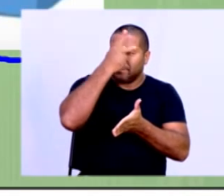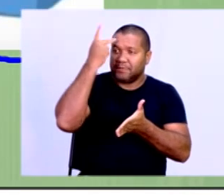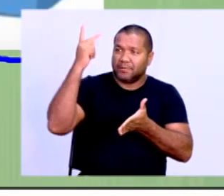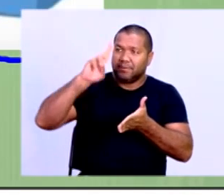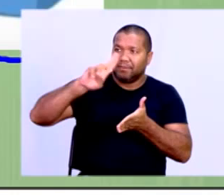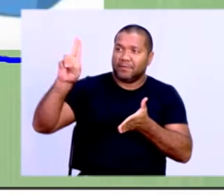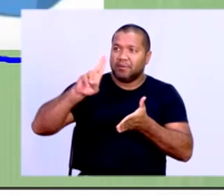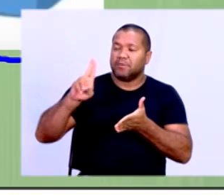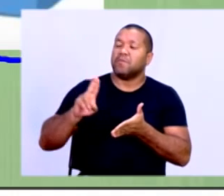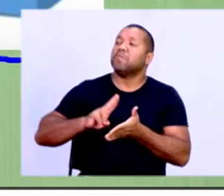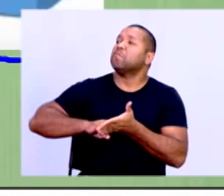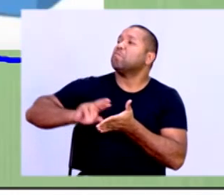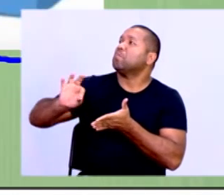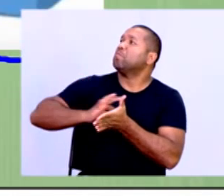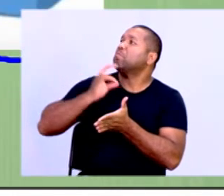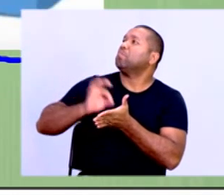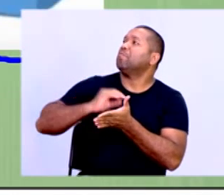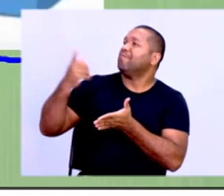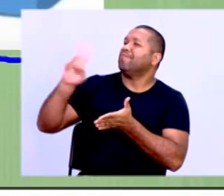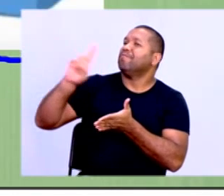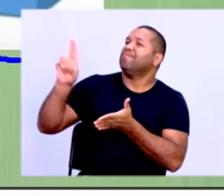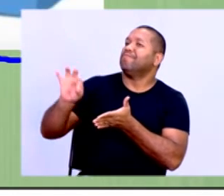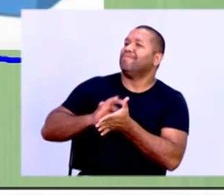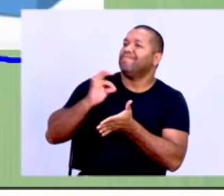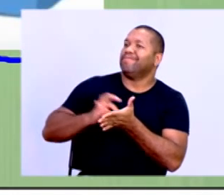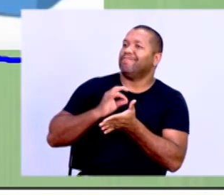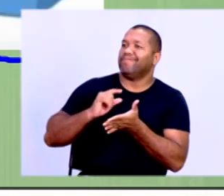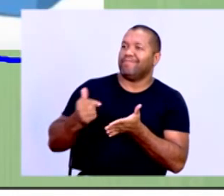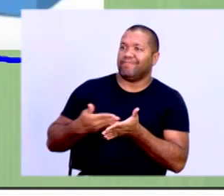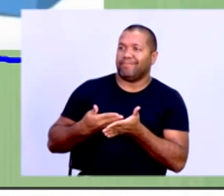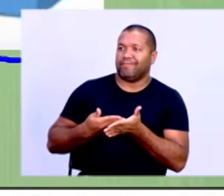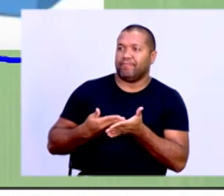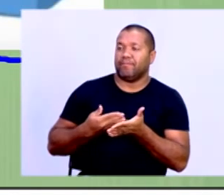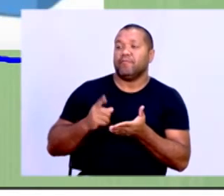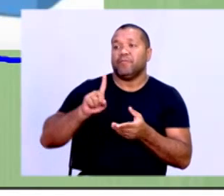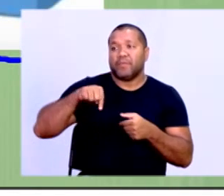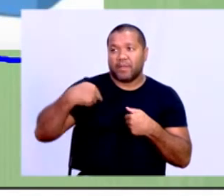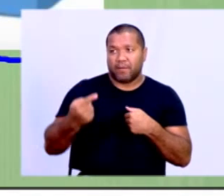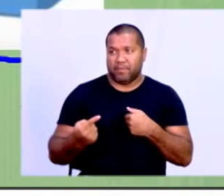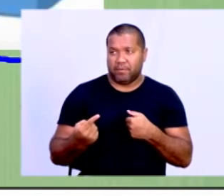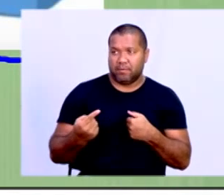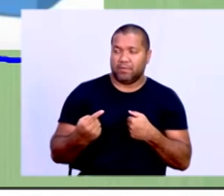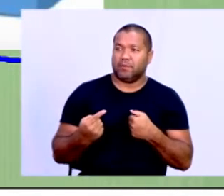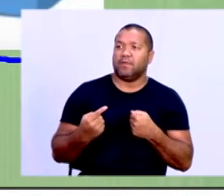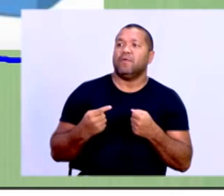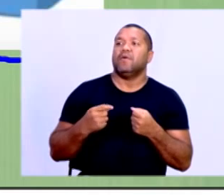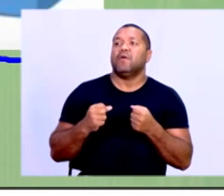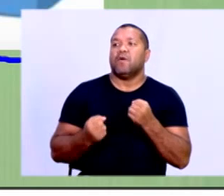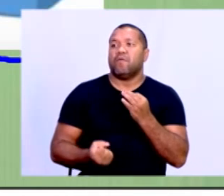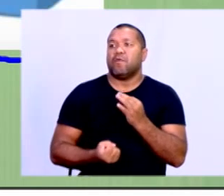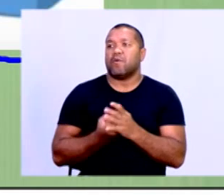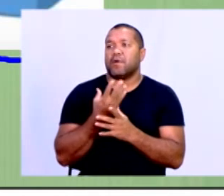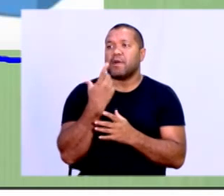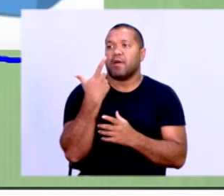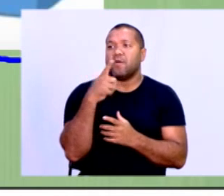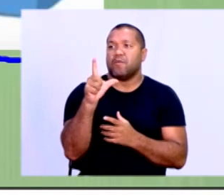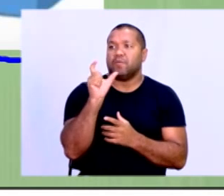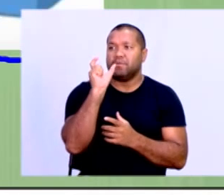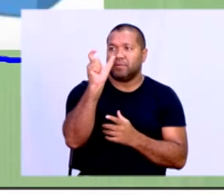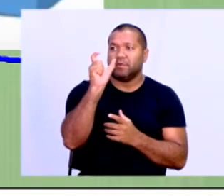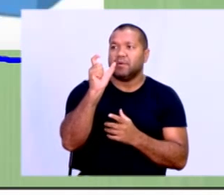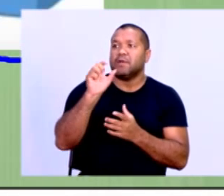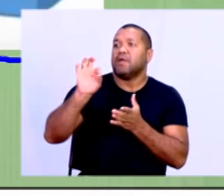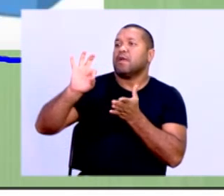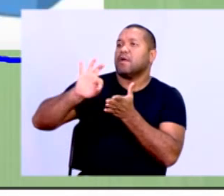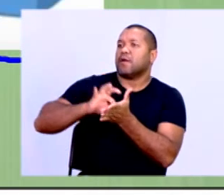É uma funcionalidade do sistema de biblioteca web. Depois, eu posso criar uma funcionalidade chamada